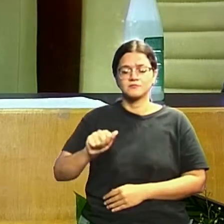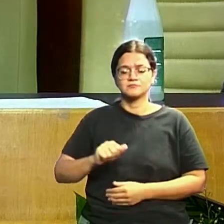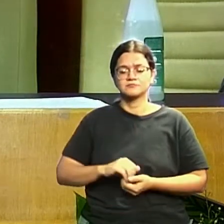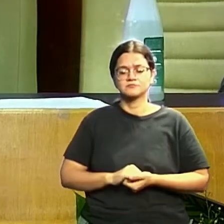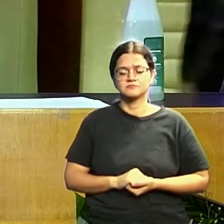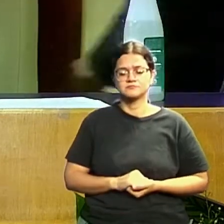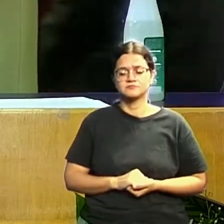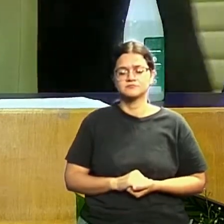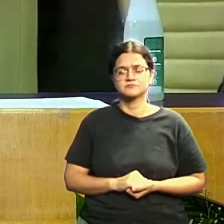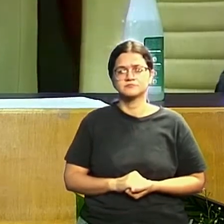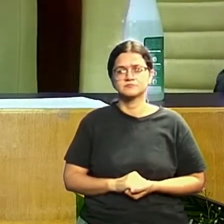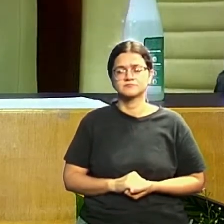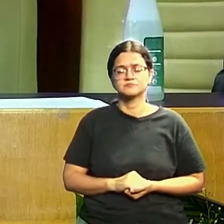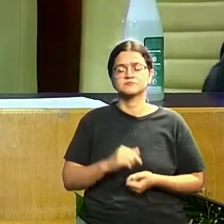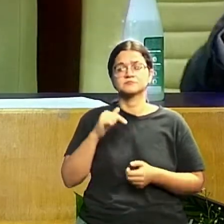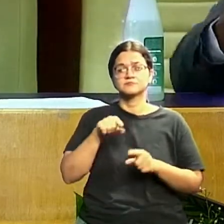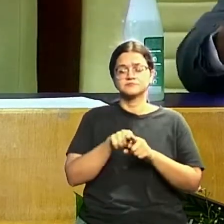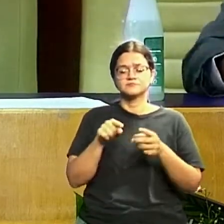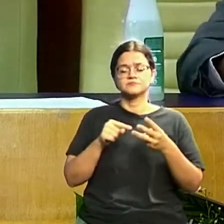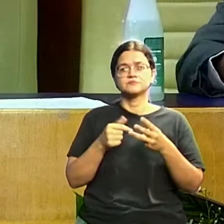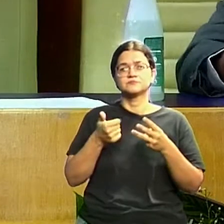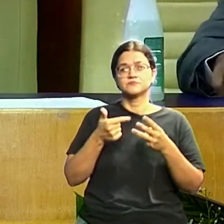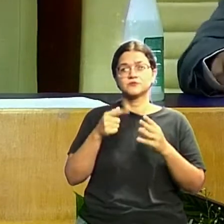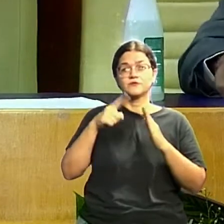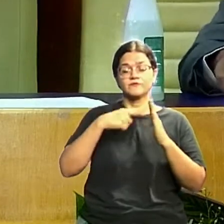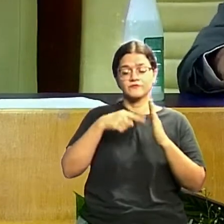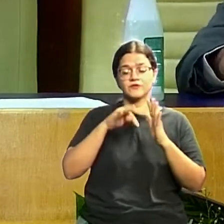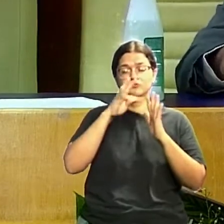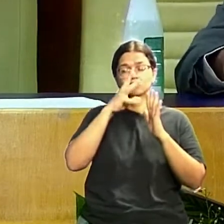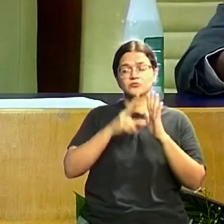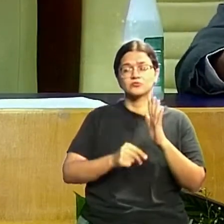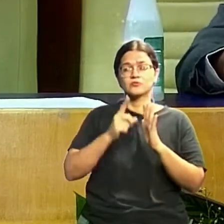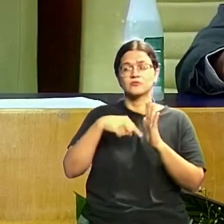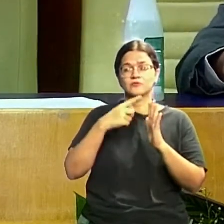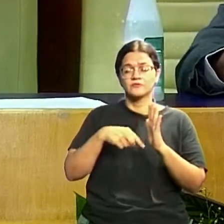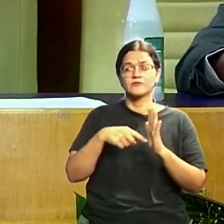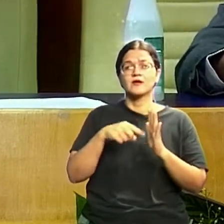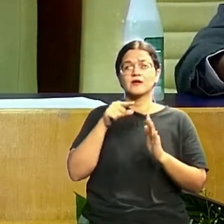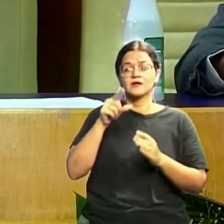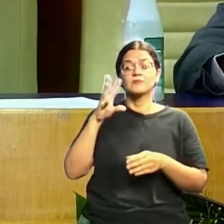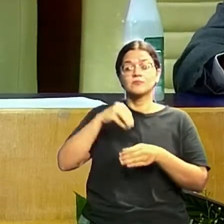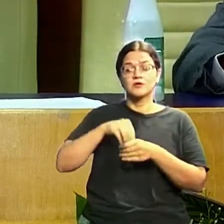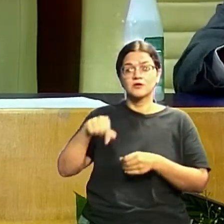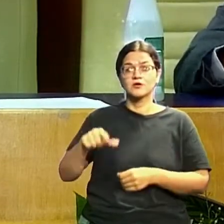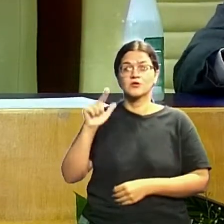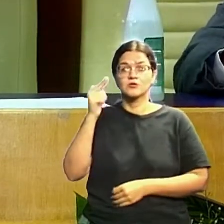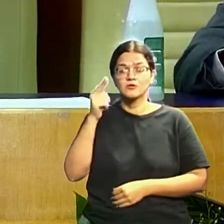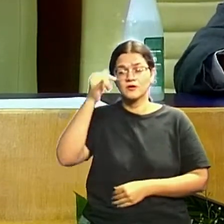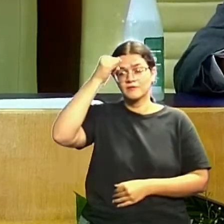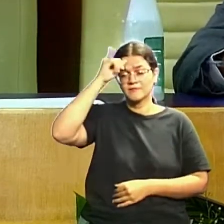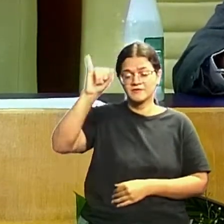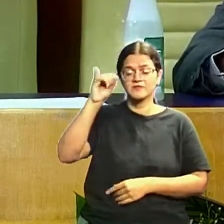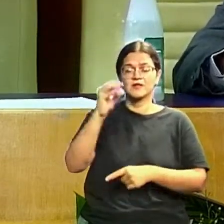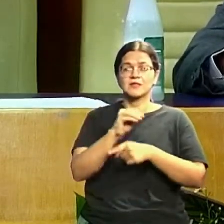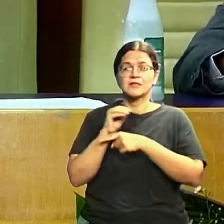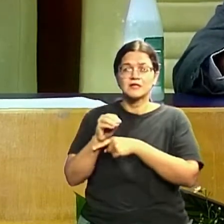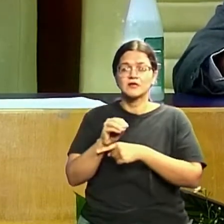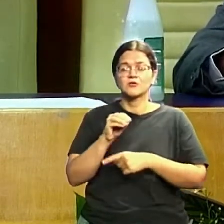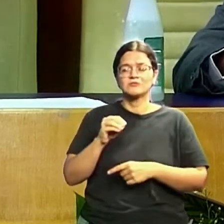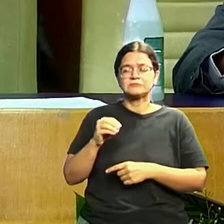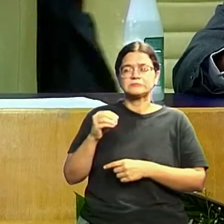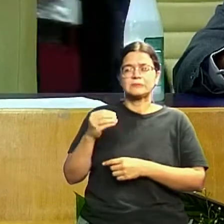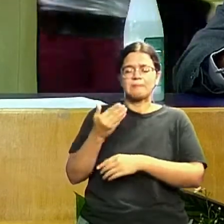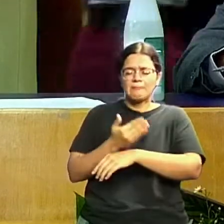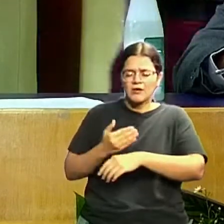Santiago. Mensagem 12, veto integral do autógrafo de lei que institui no município de Goiânia o programa de prevenção e tratamento de